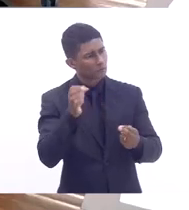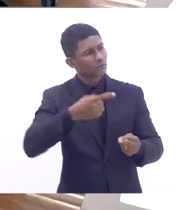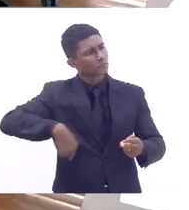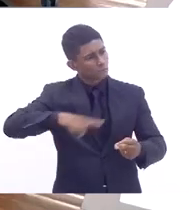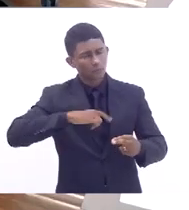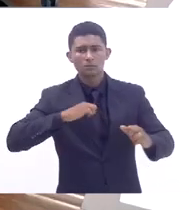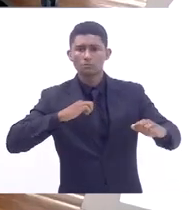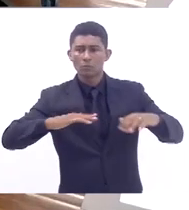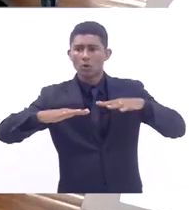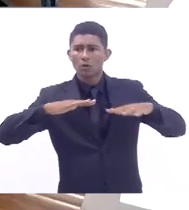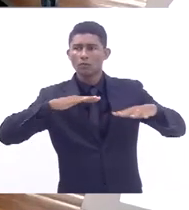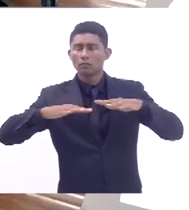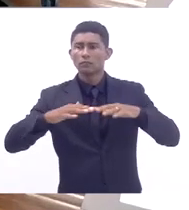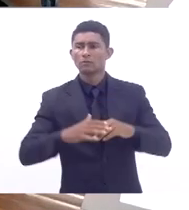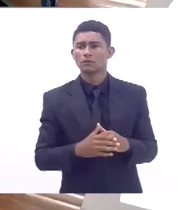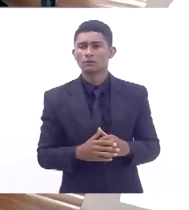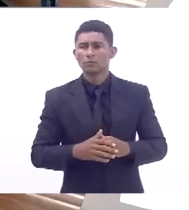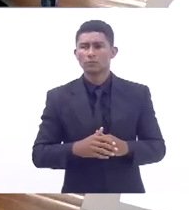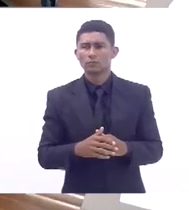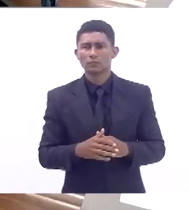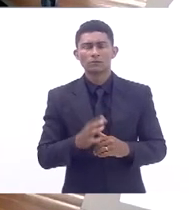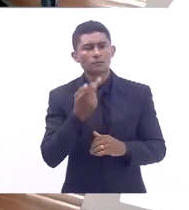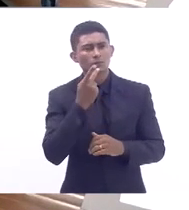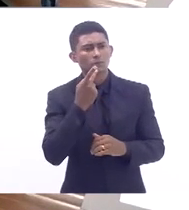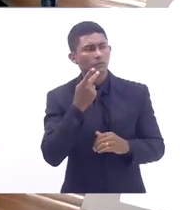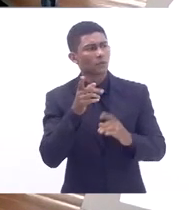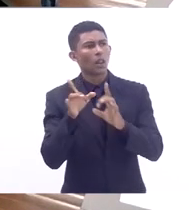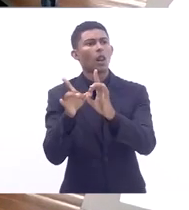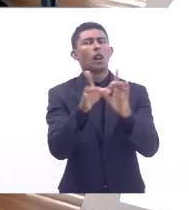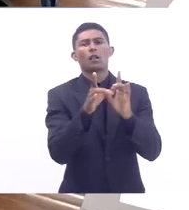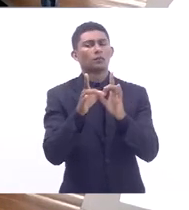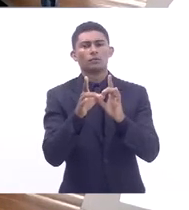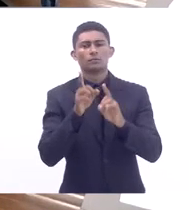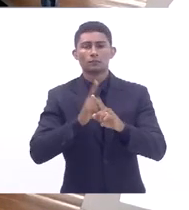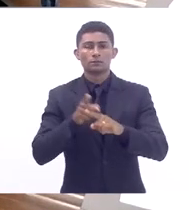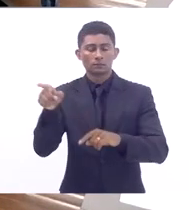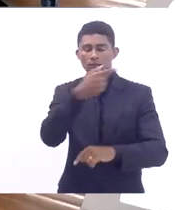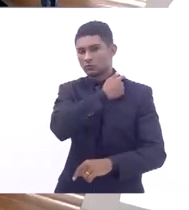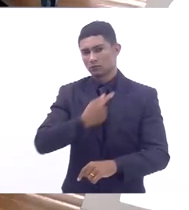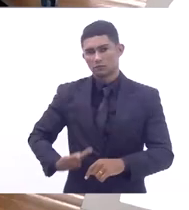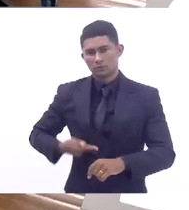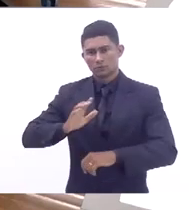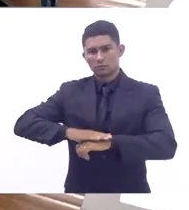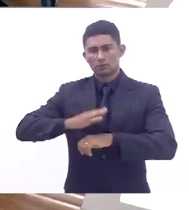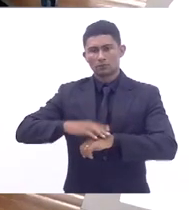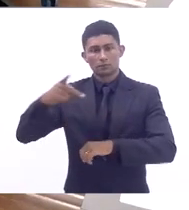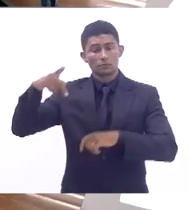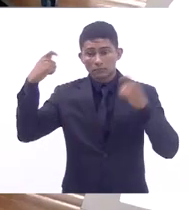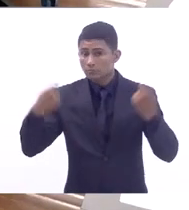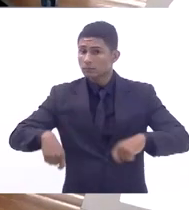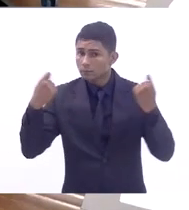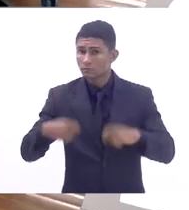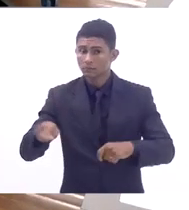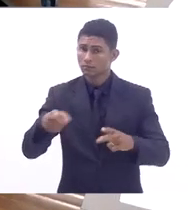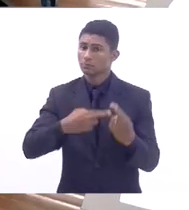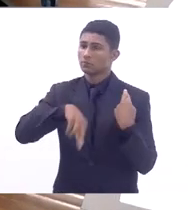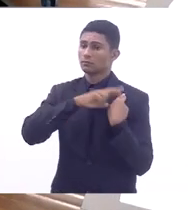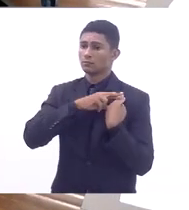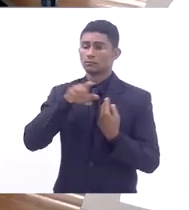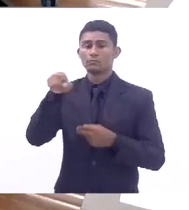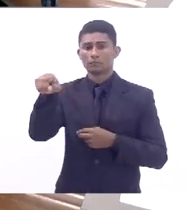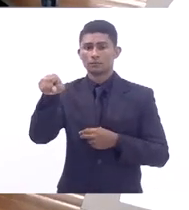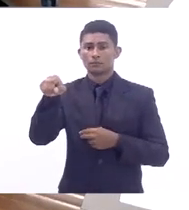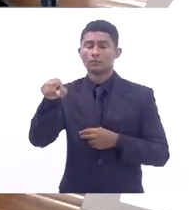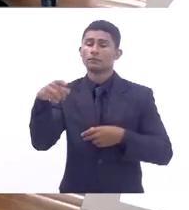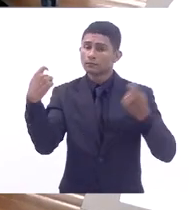sentido não sei exatamente o que que sejam de uma força-tarefa que o governo tem competências dele é que ele tem que dar um retorno né ele